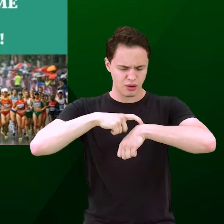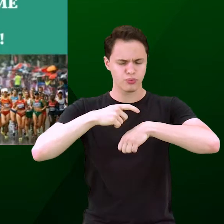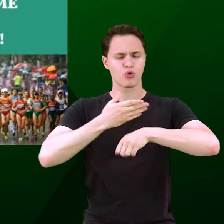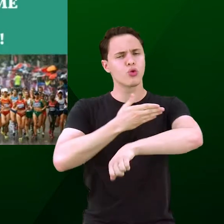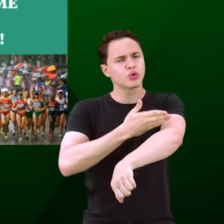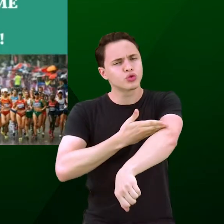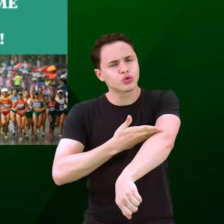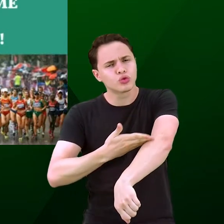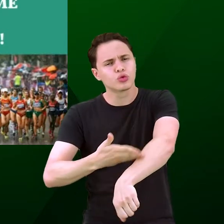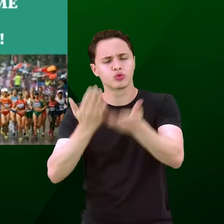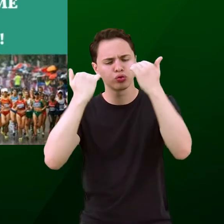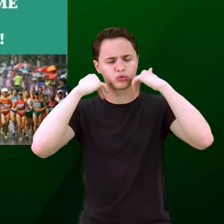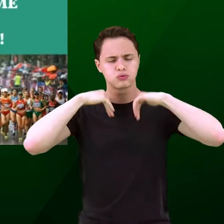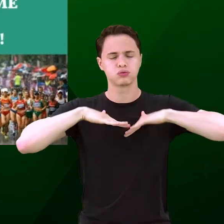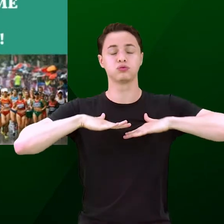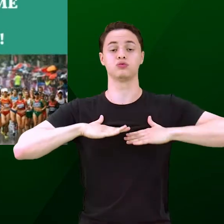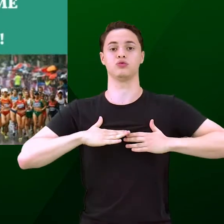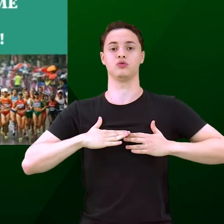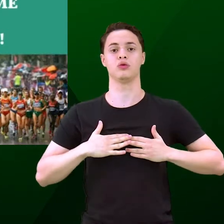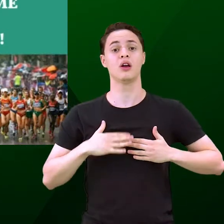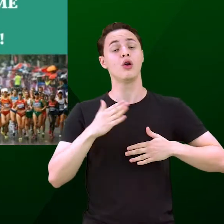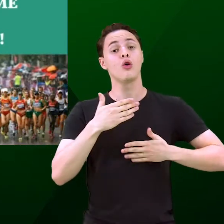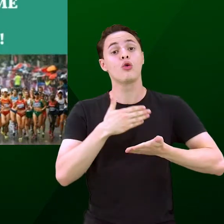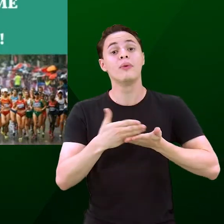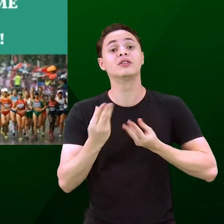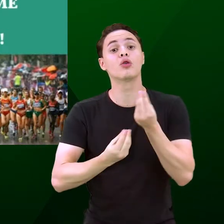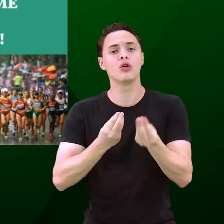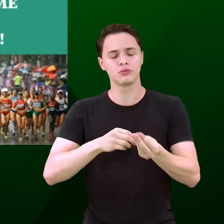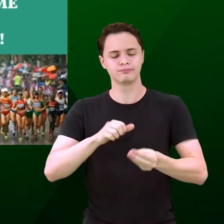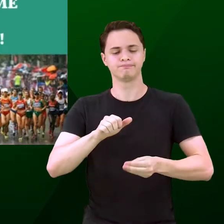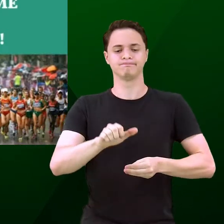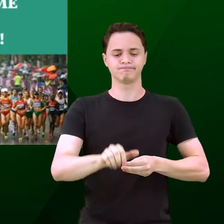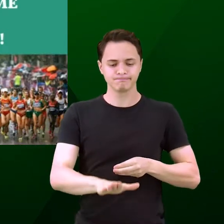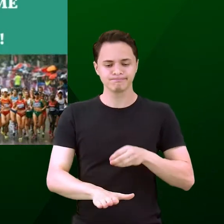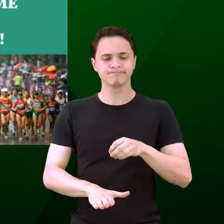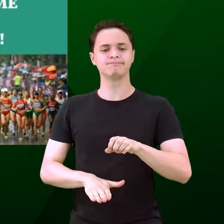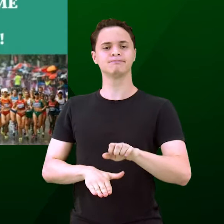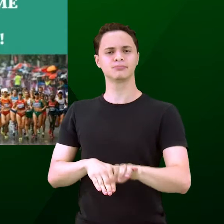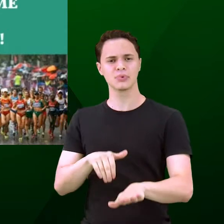breve. Então, primeiro ponto, elenca o teu objetivo. Eu quero